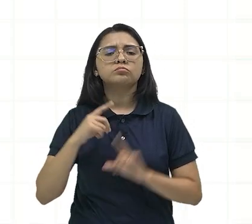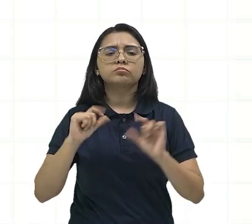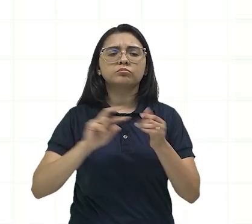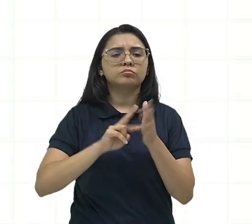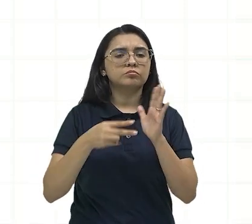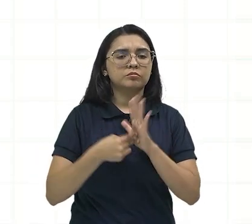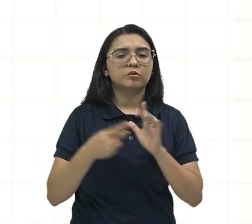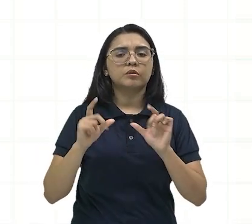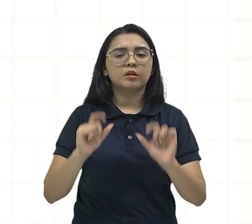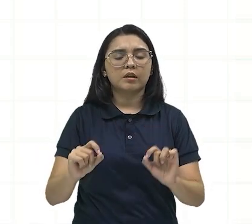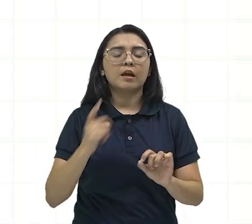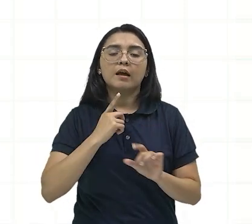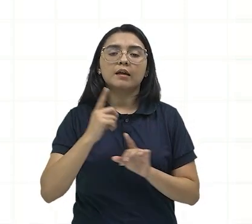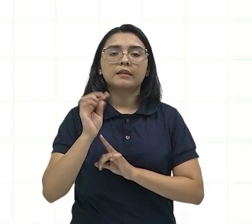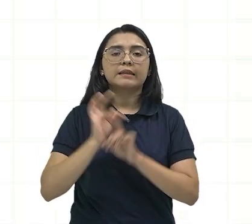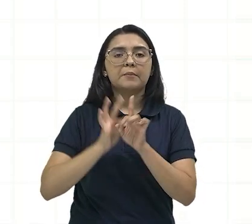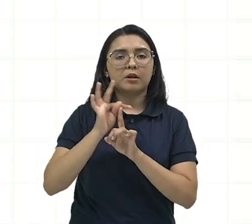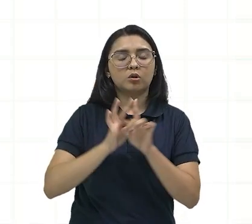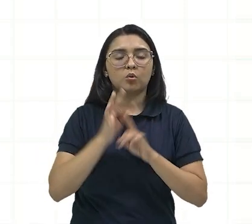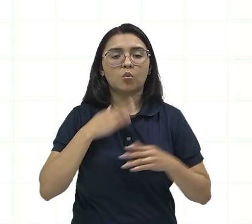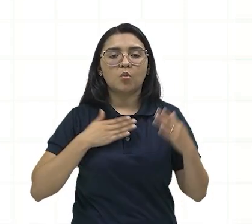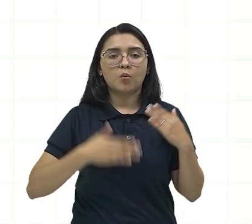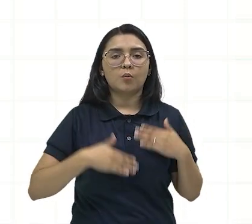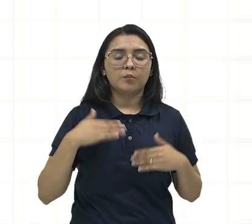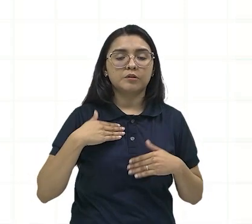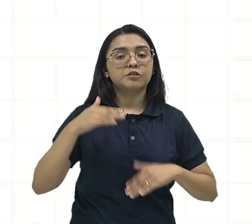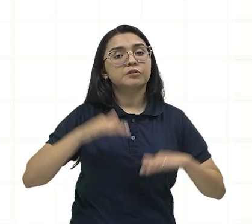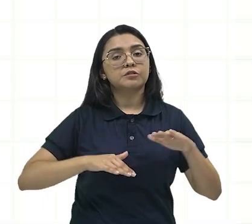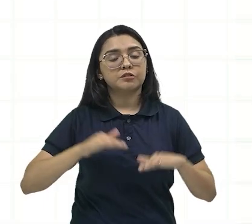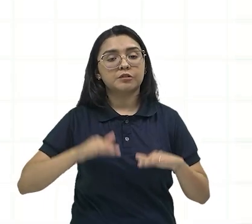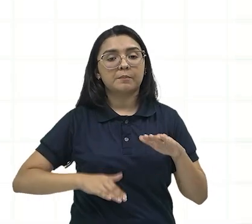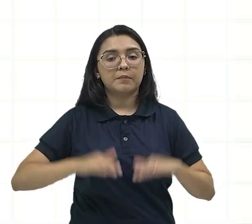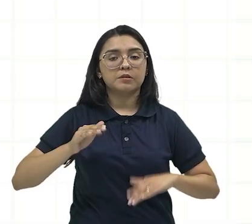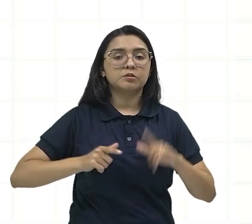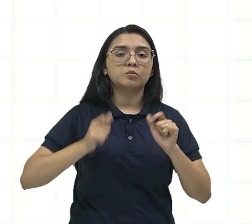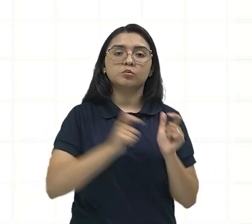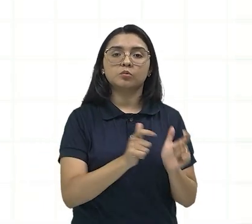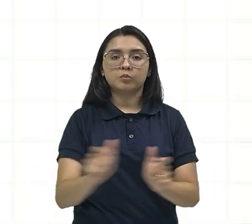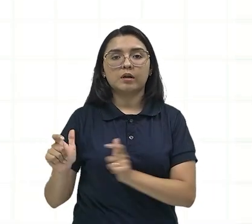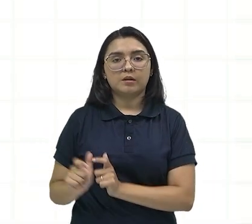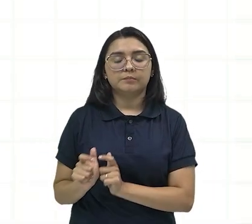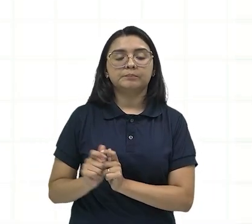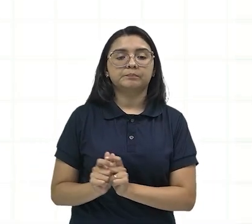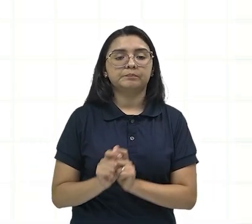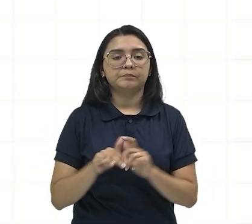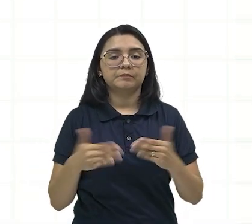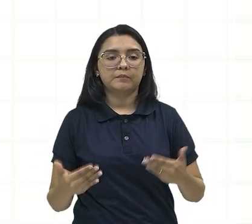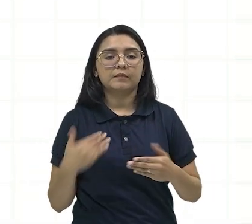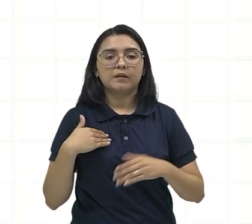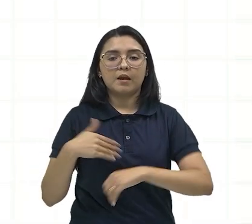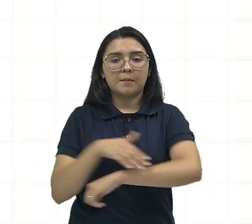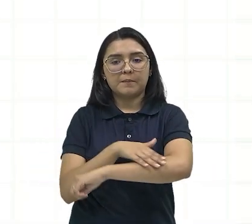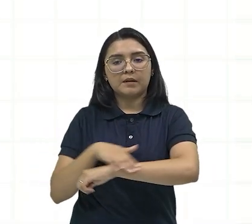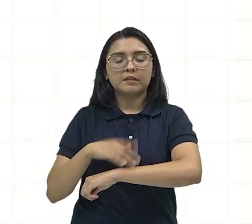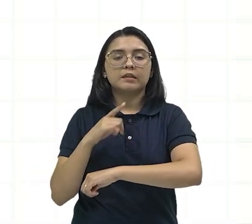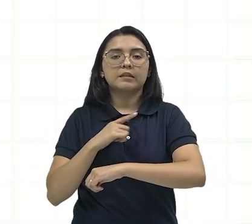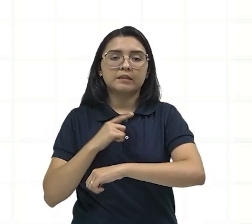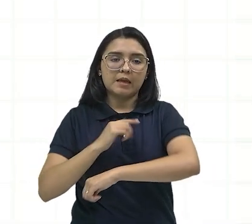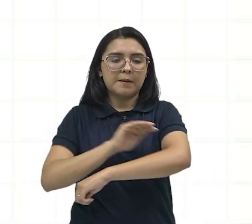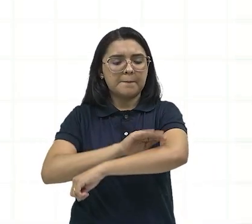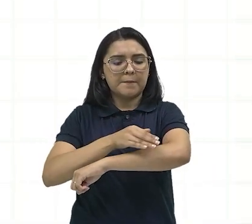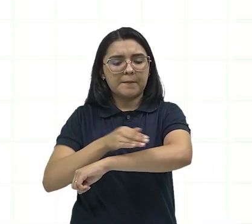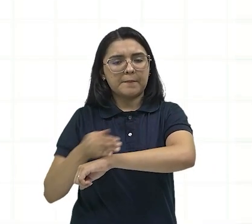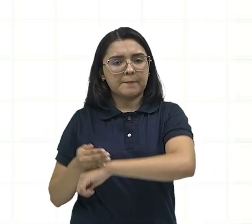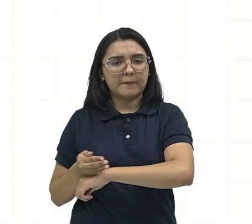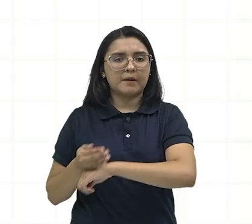Eles possuem a sua temperatura conforme o ambiente. A pele coberta por